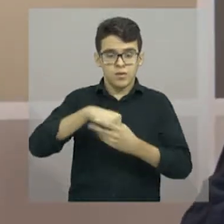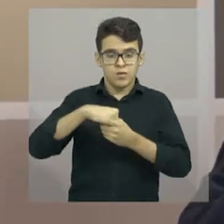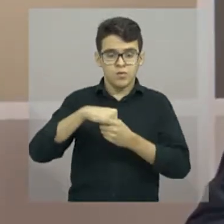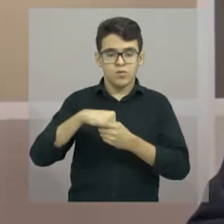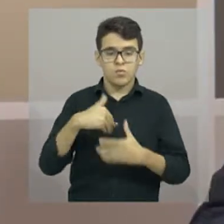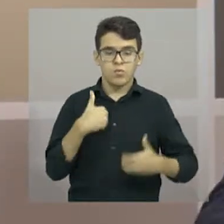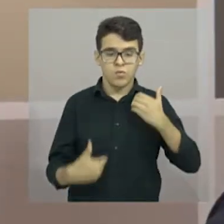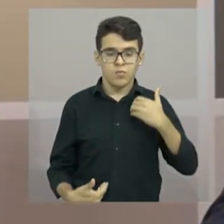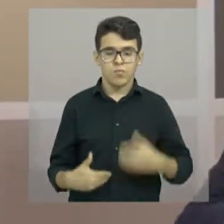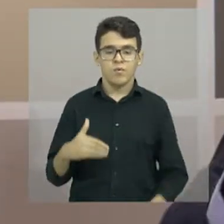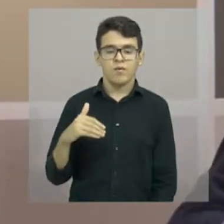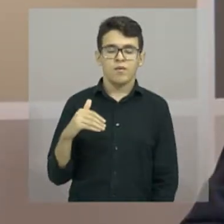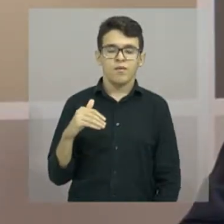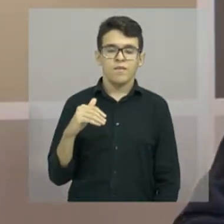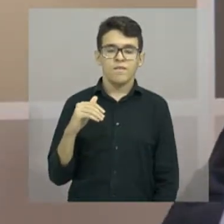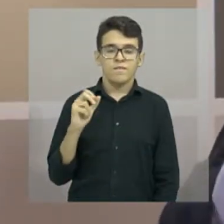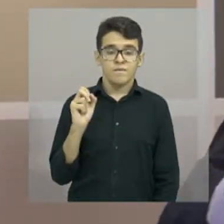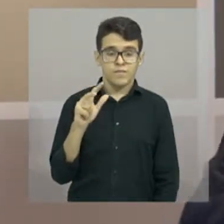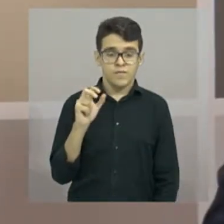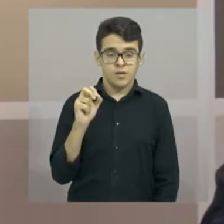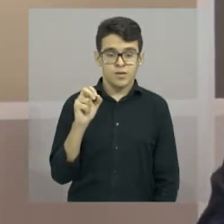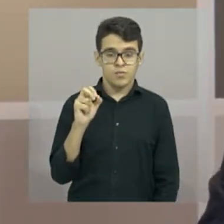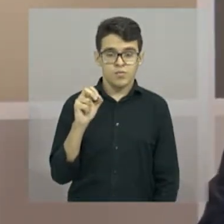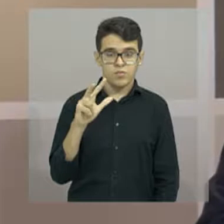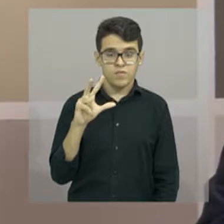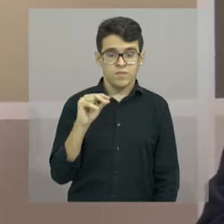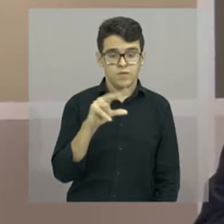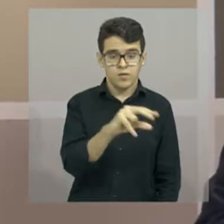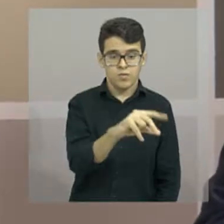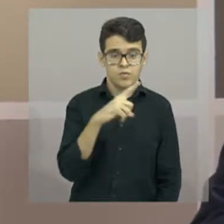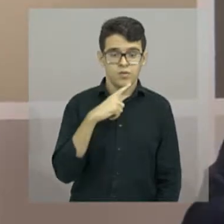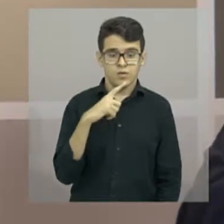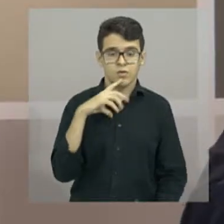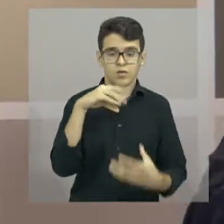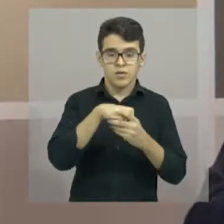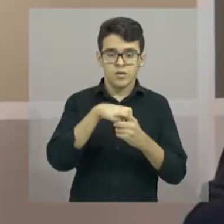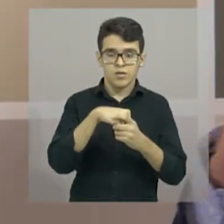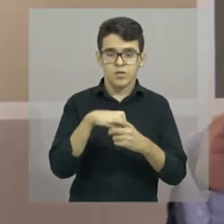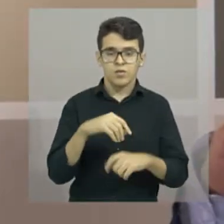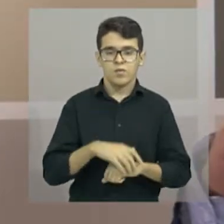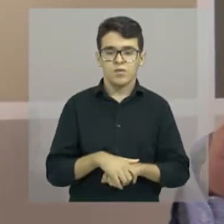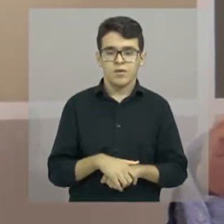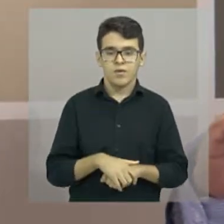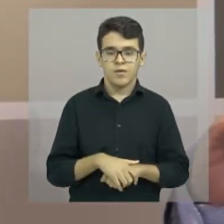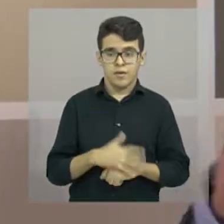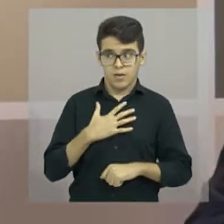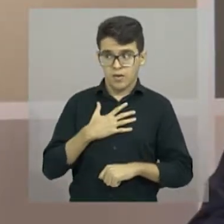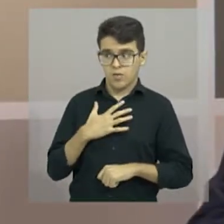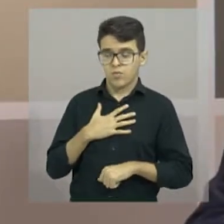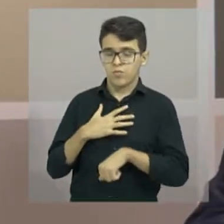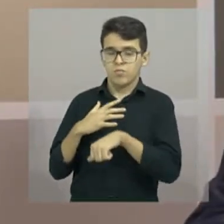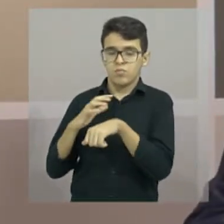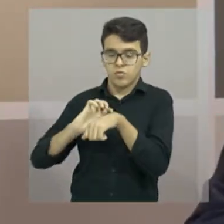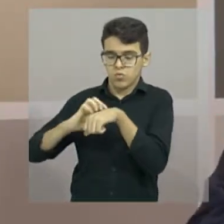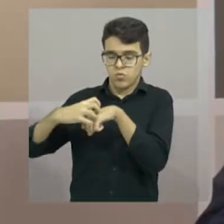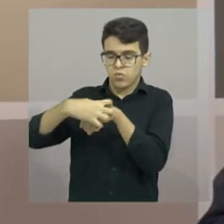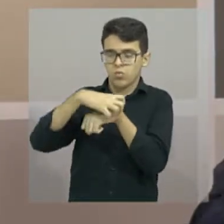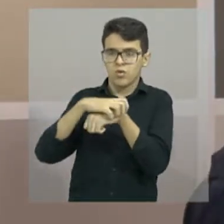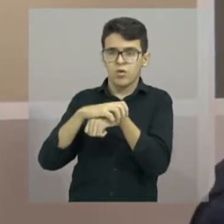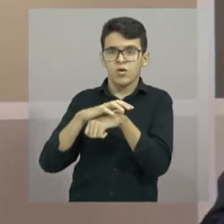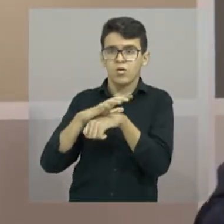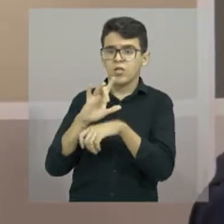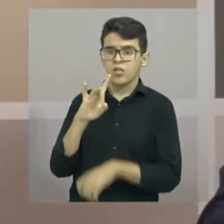tem que ir caso a caso. Se ela tem, por exemplo, eu tive chikungunya, não tinha doença nenhuma pré-existente, nada, mas eu